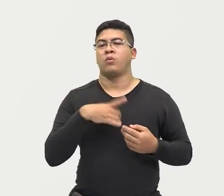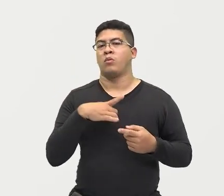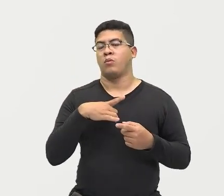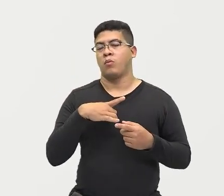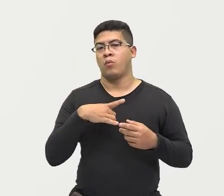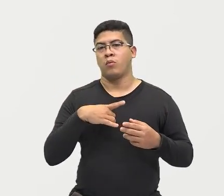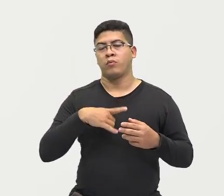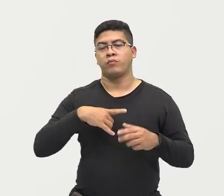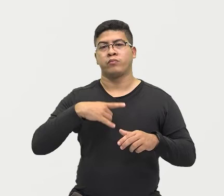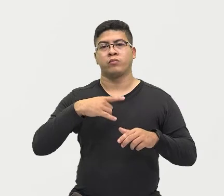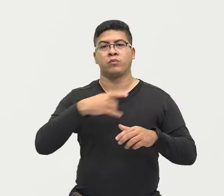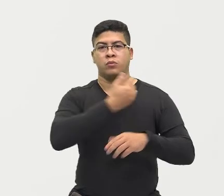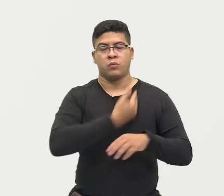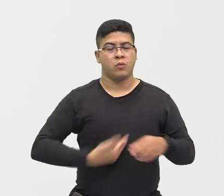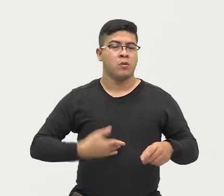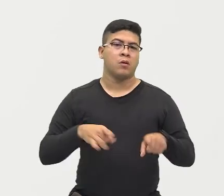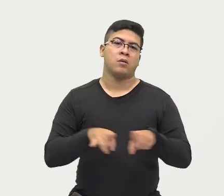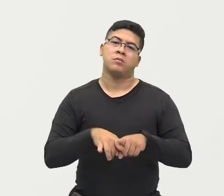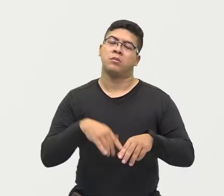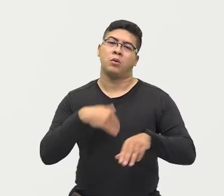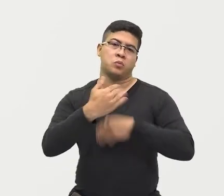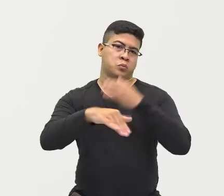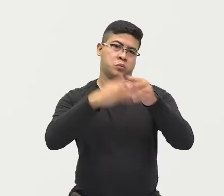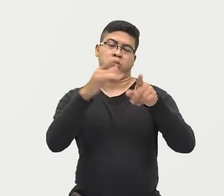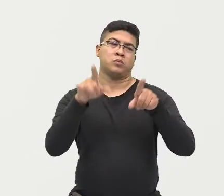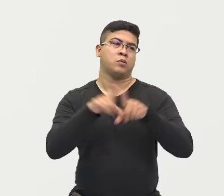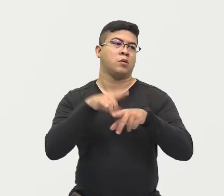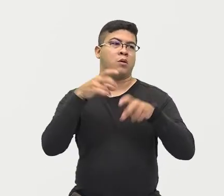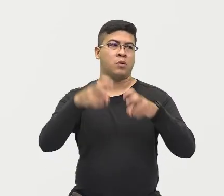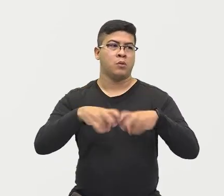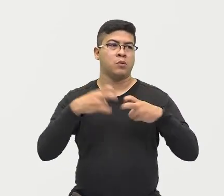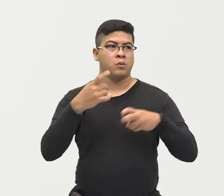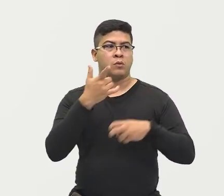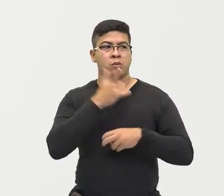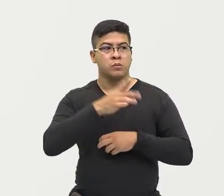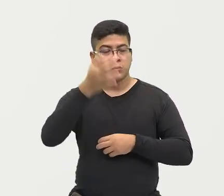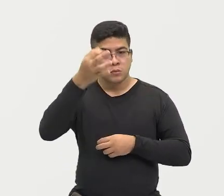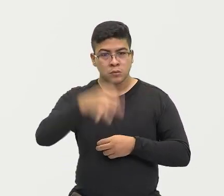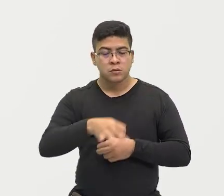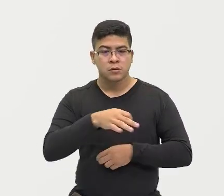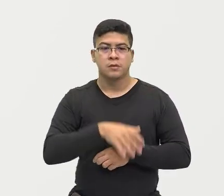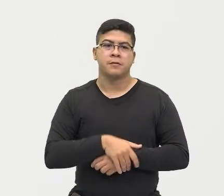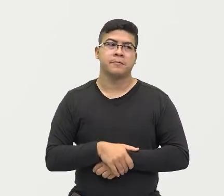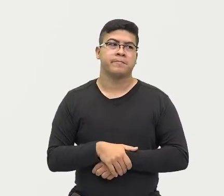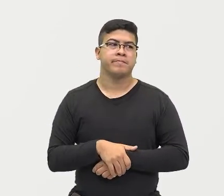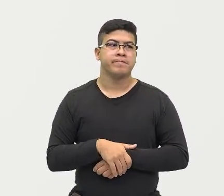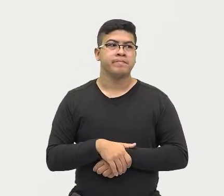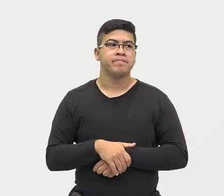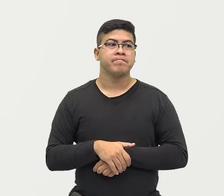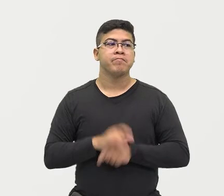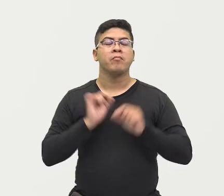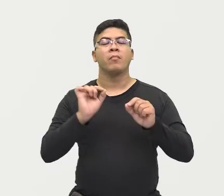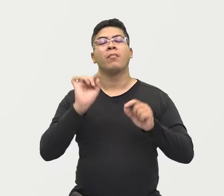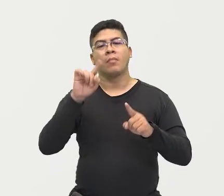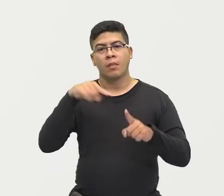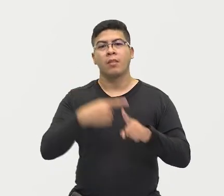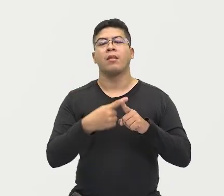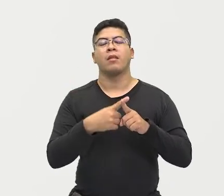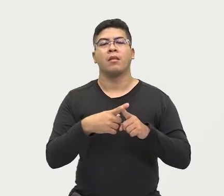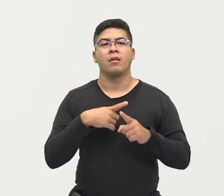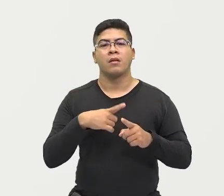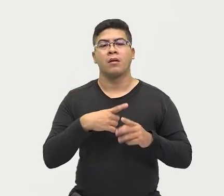e nem produzir para ele se alimentar, ok? Muito bem. Então temos aqui, o que mais que nós temos aqui